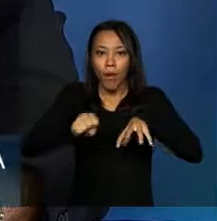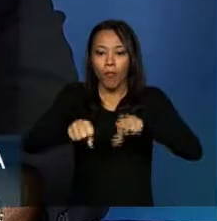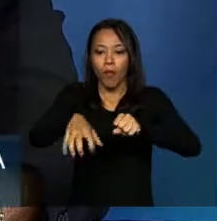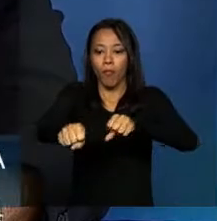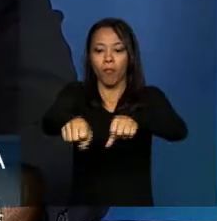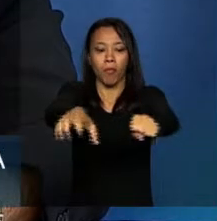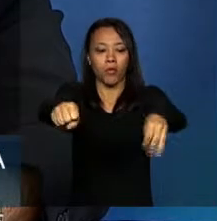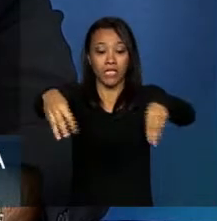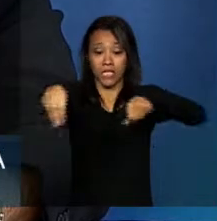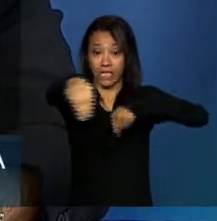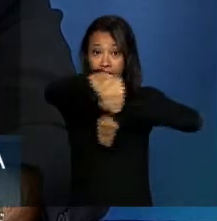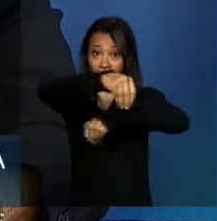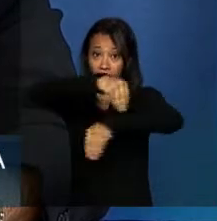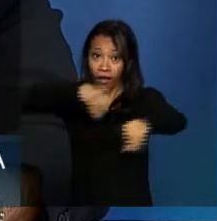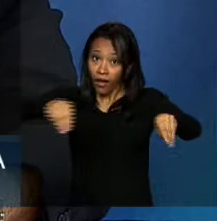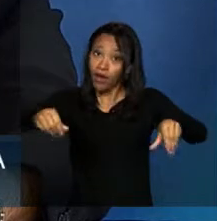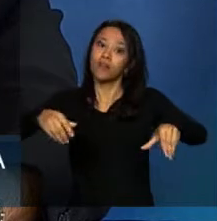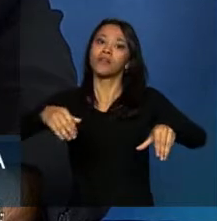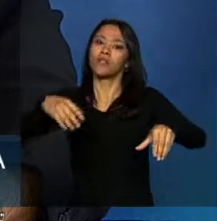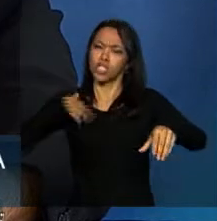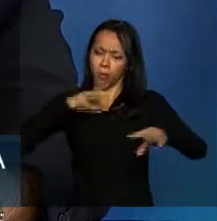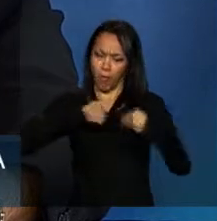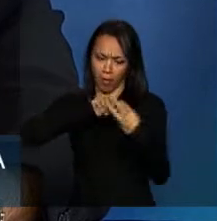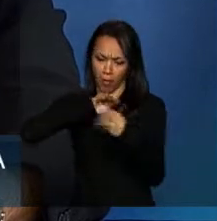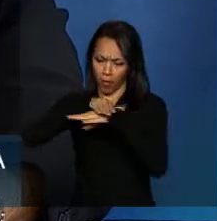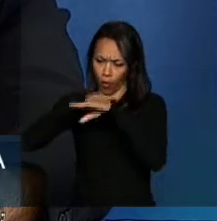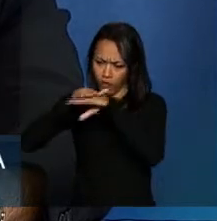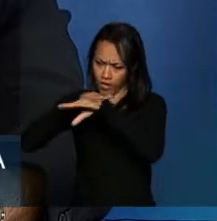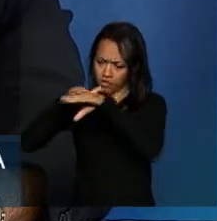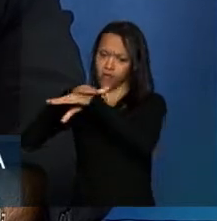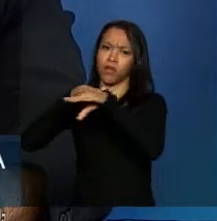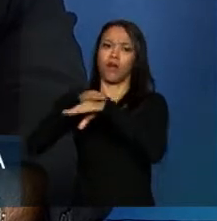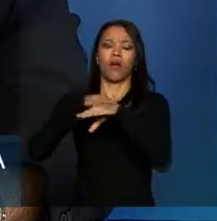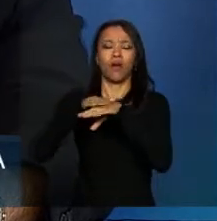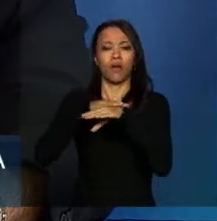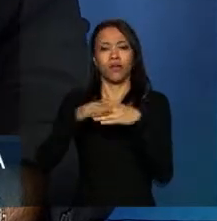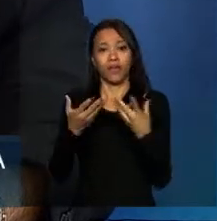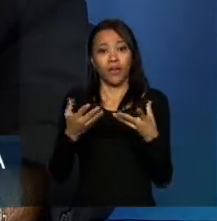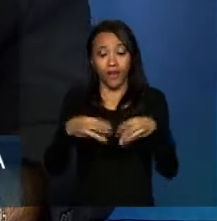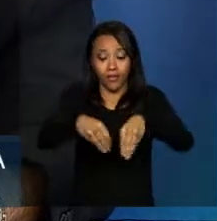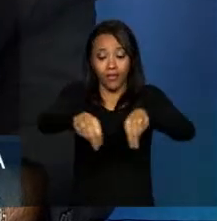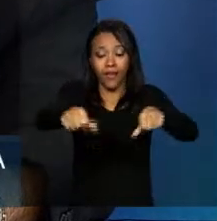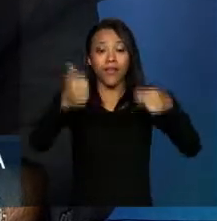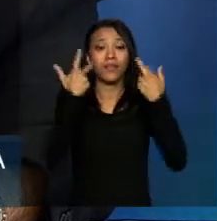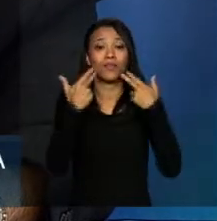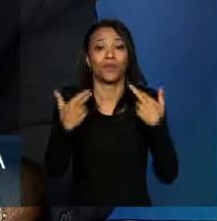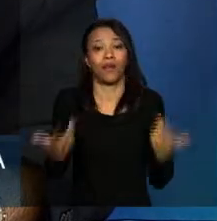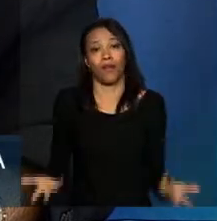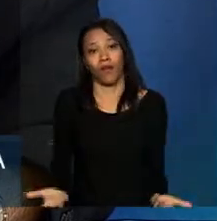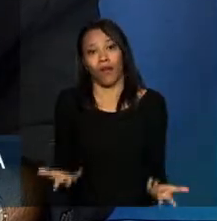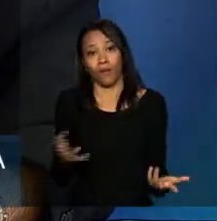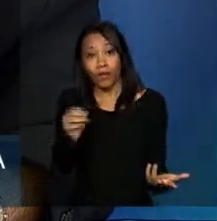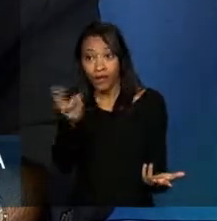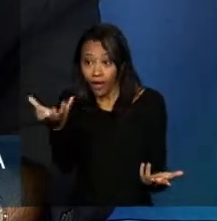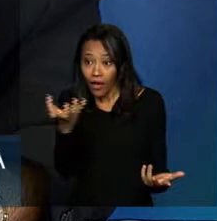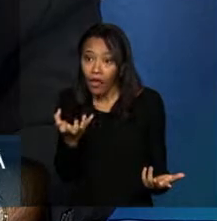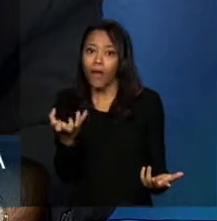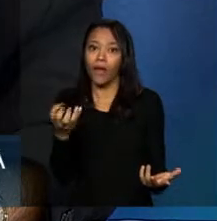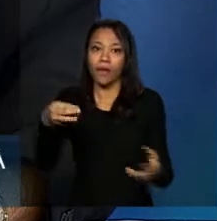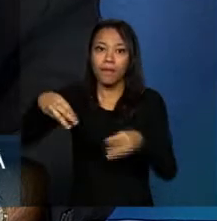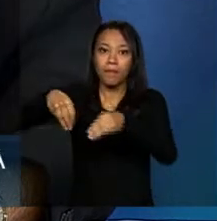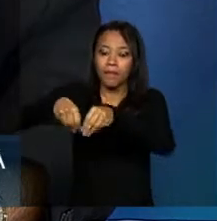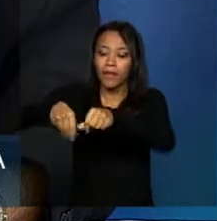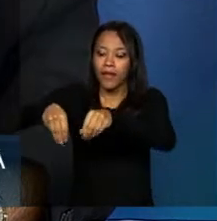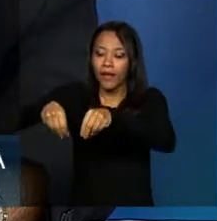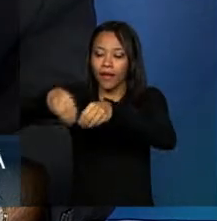democraticamente, que o acesso ao bem natural, como a terra, possa ter aqueles que queiram